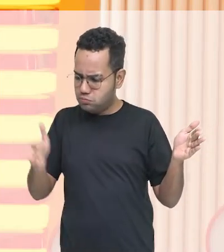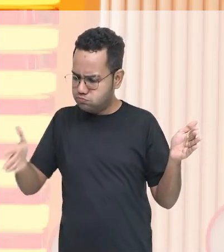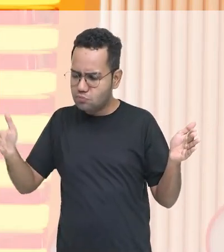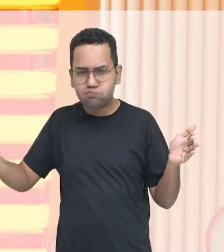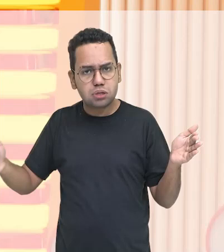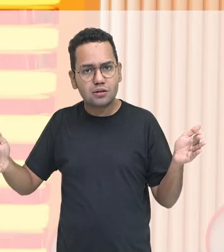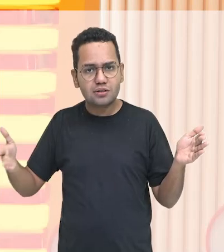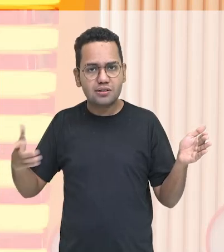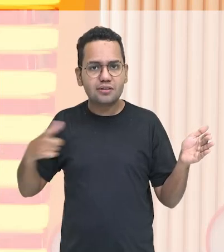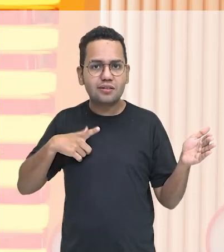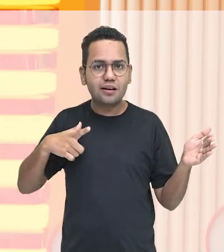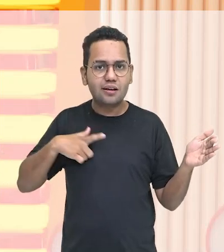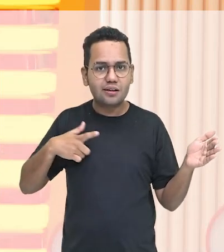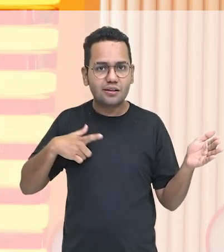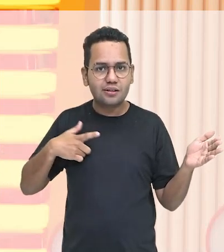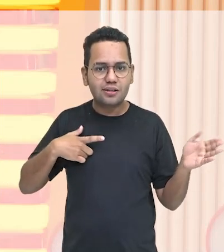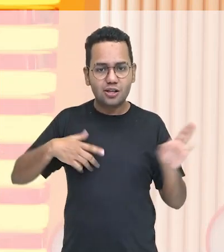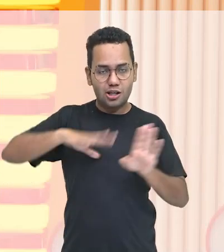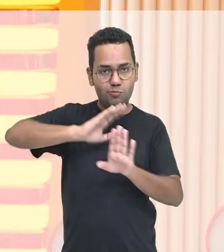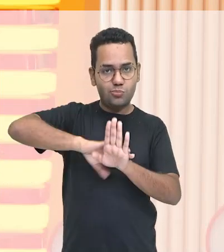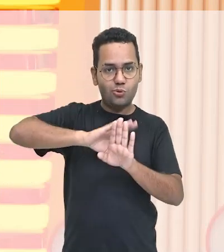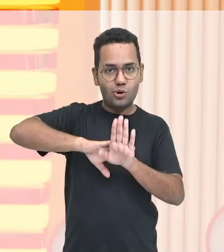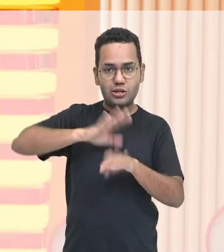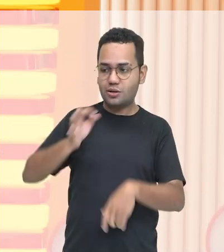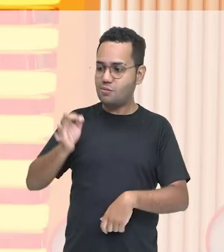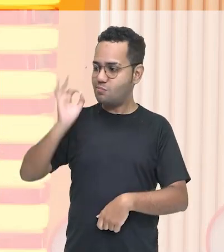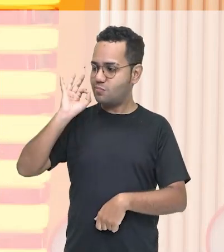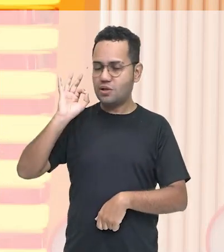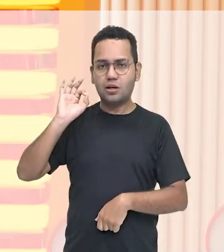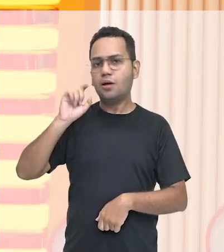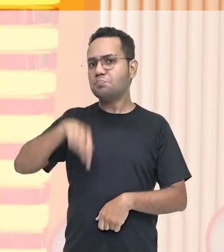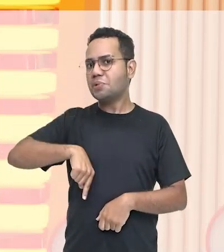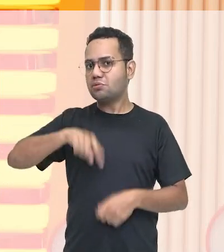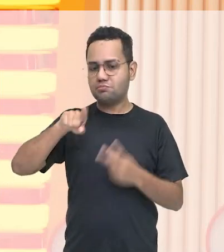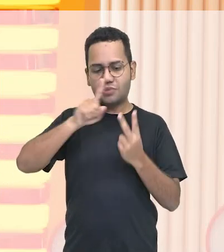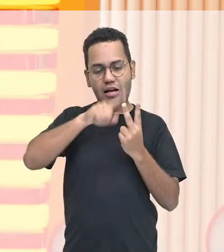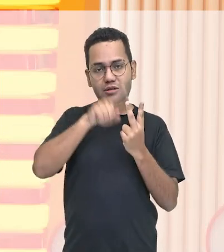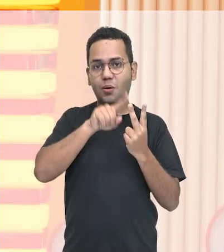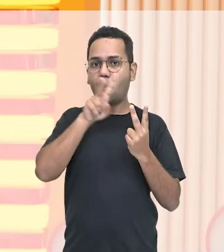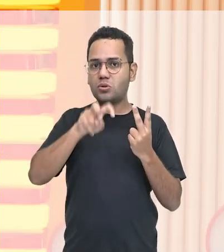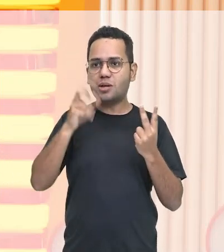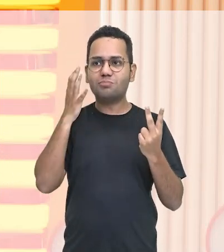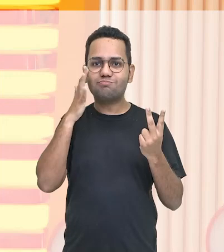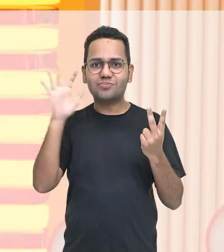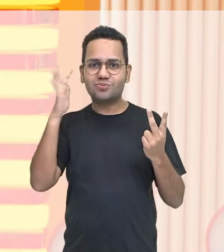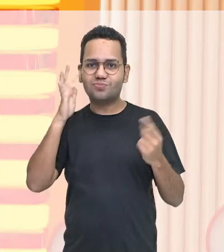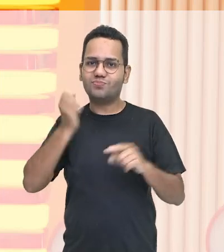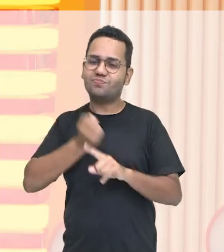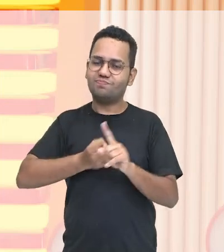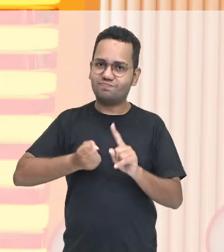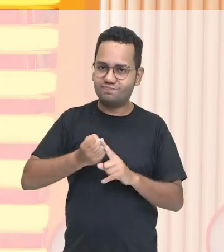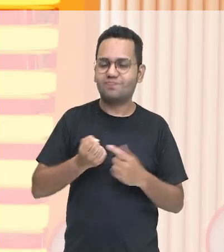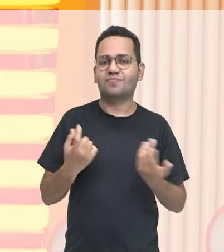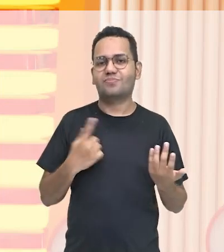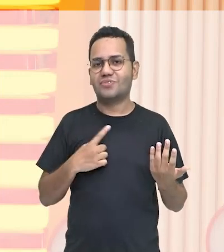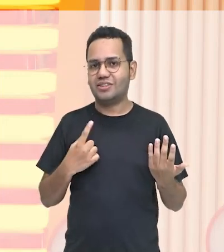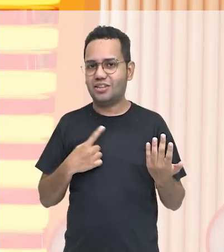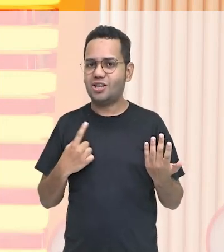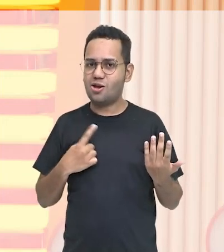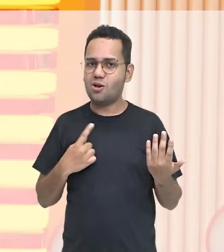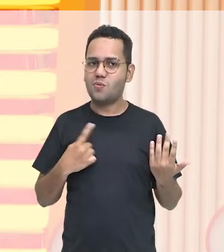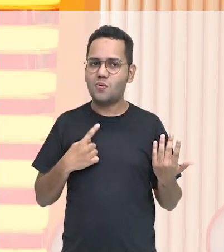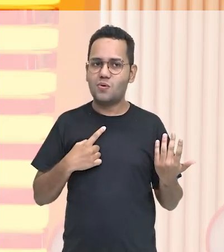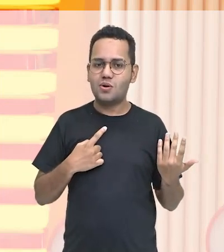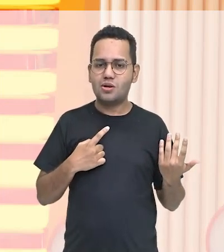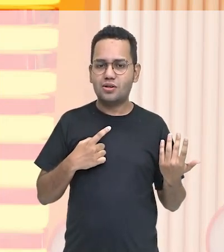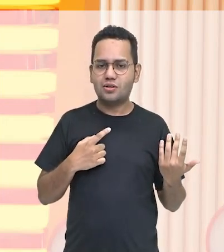a imaginação sociológica nos permite perceber neste produto e nesse ato, que é tomar um